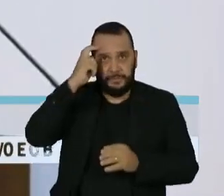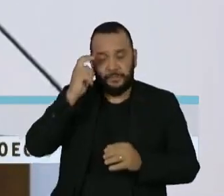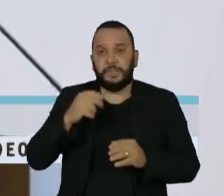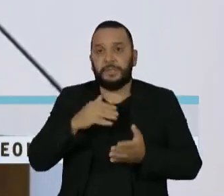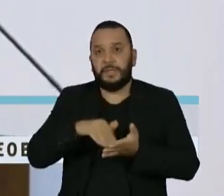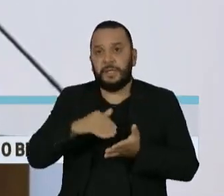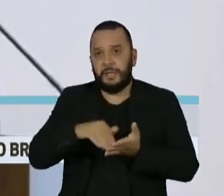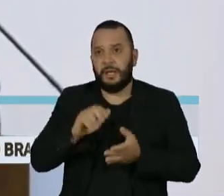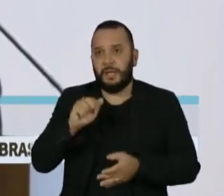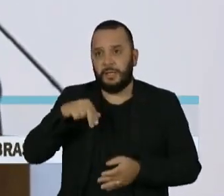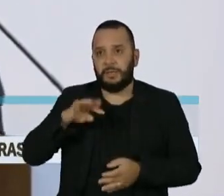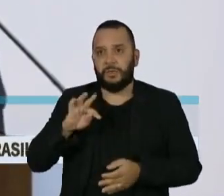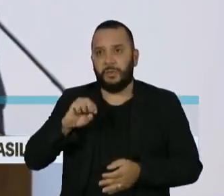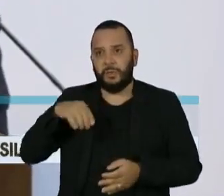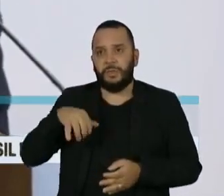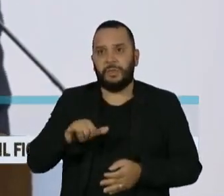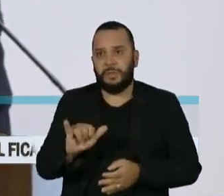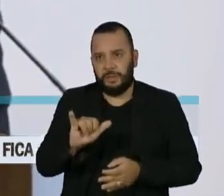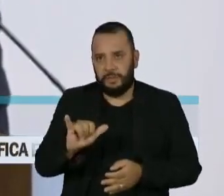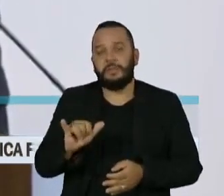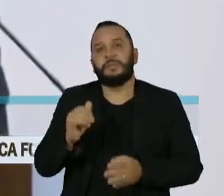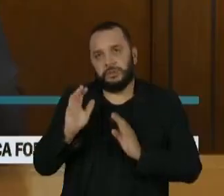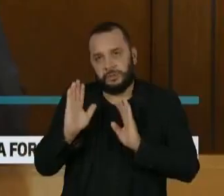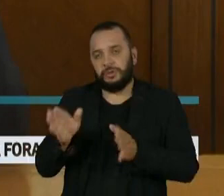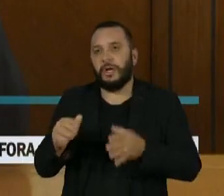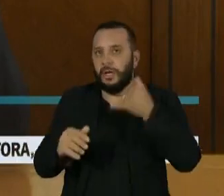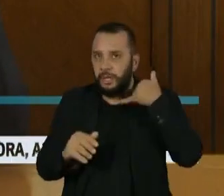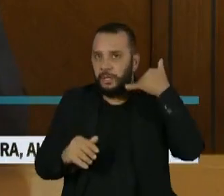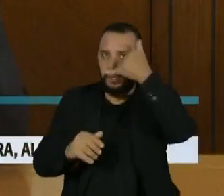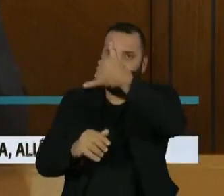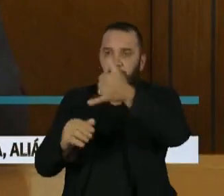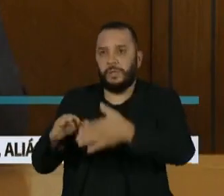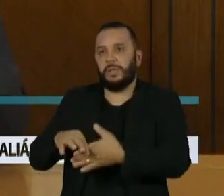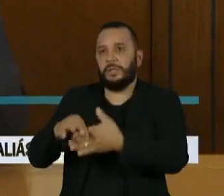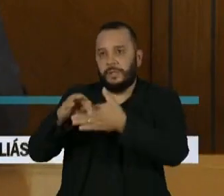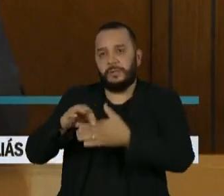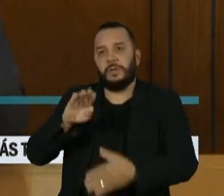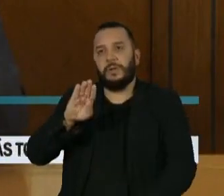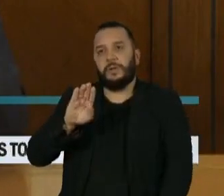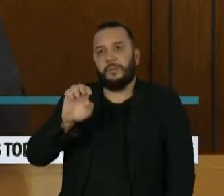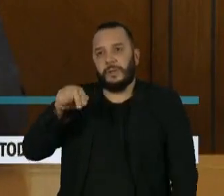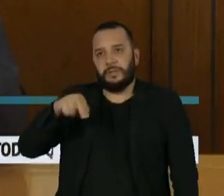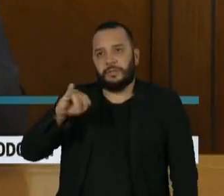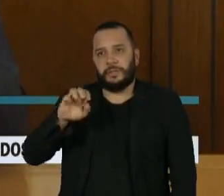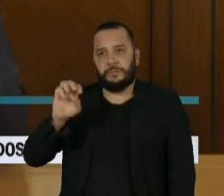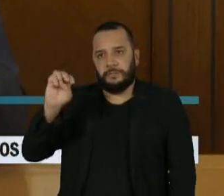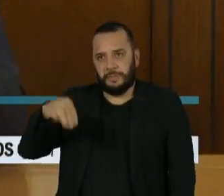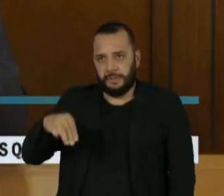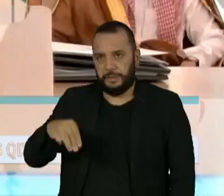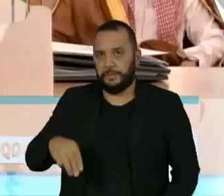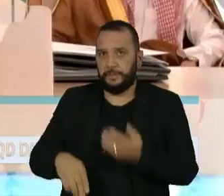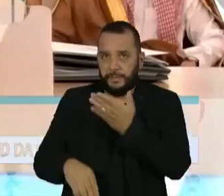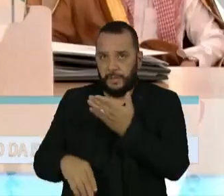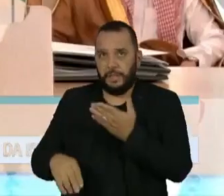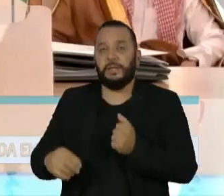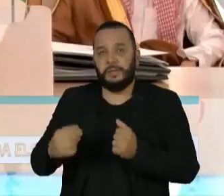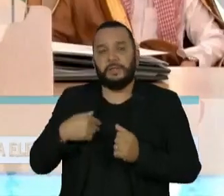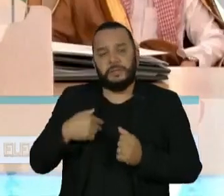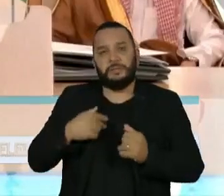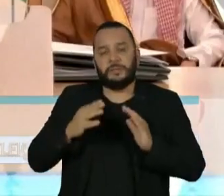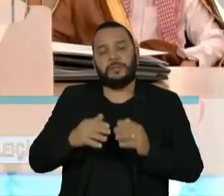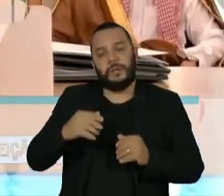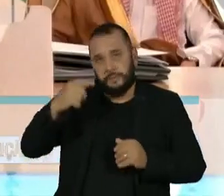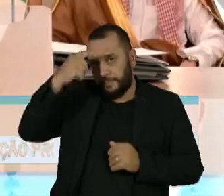Blinken tratou do assunto e em seguida ligou para o líder israelense Benjamin Netanyahu. O ditador saudita